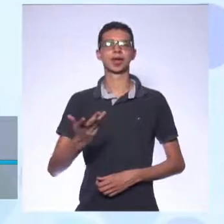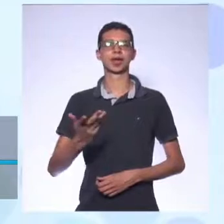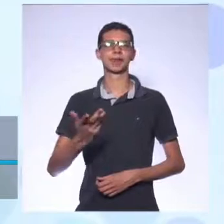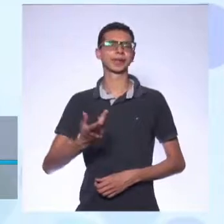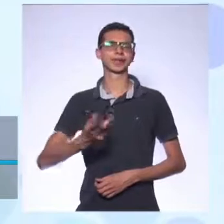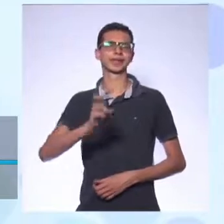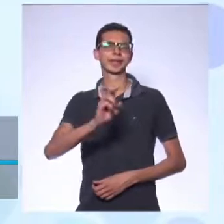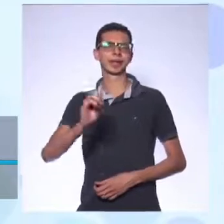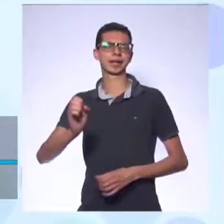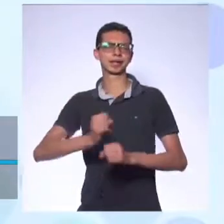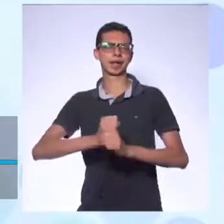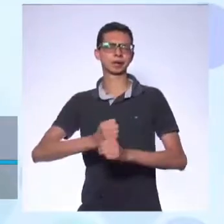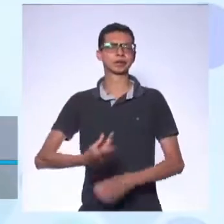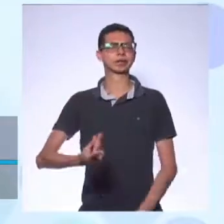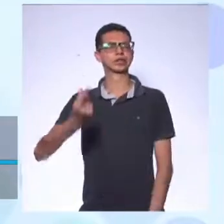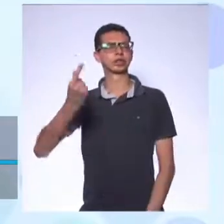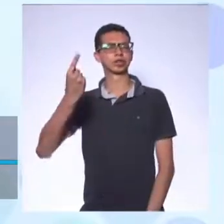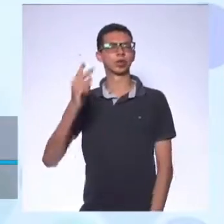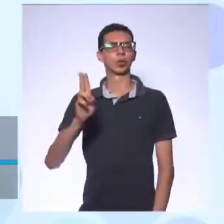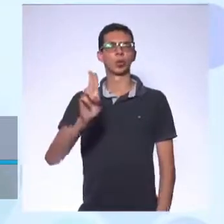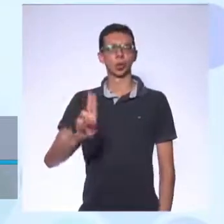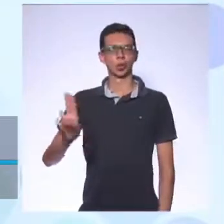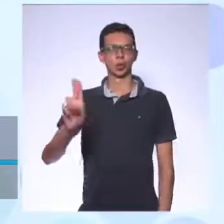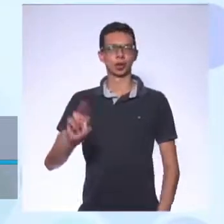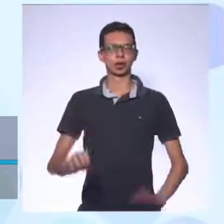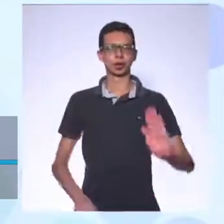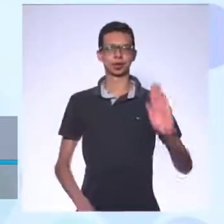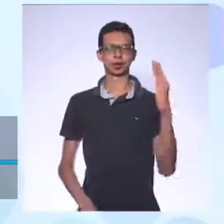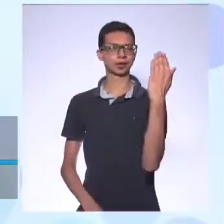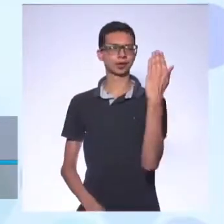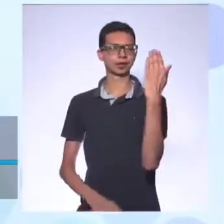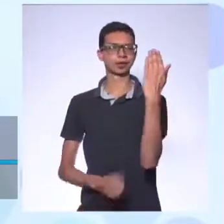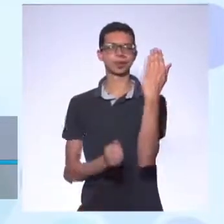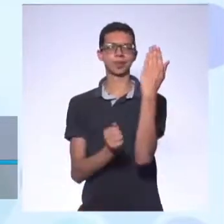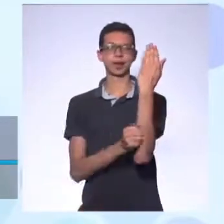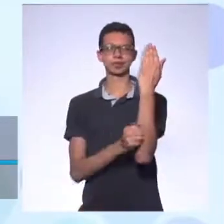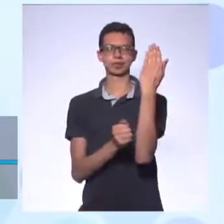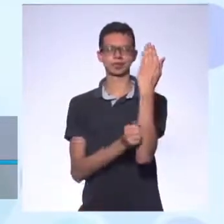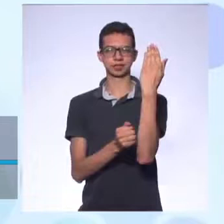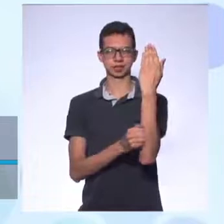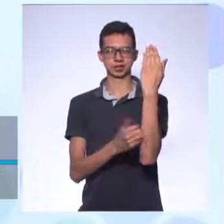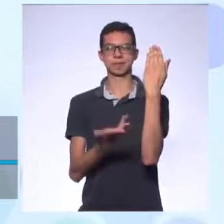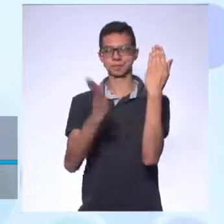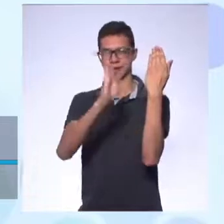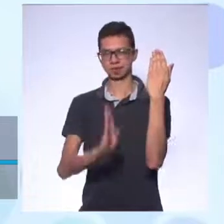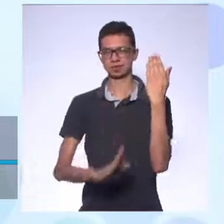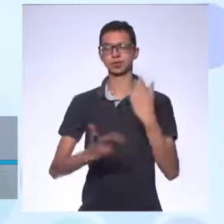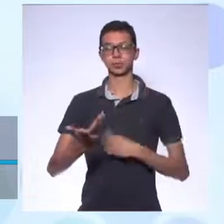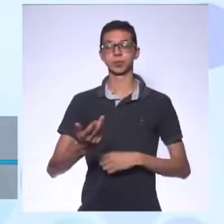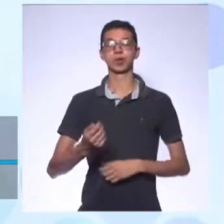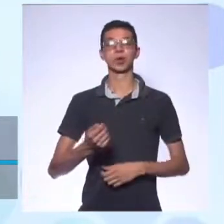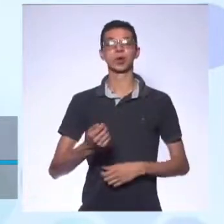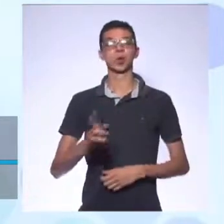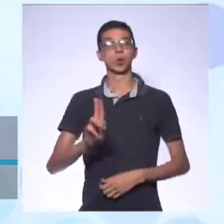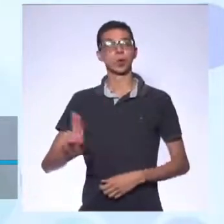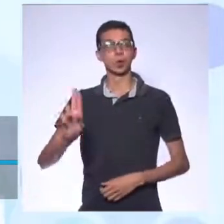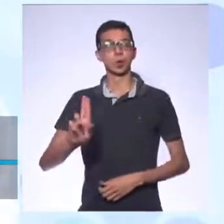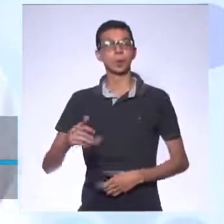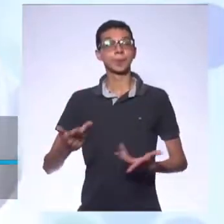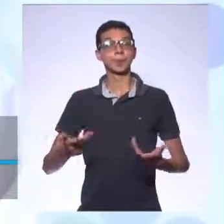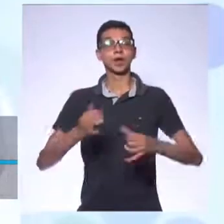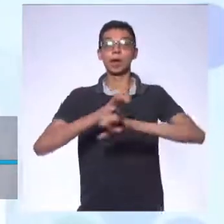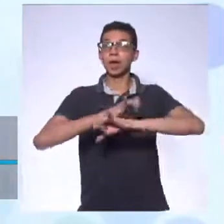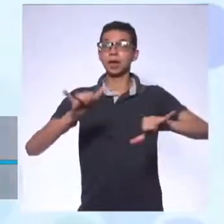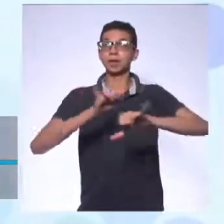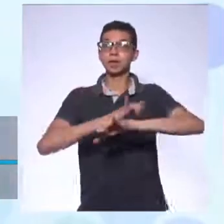só que legal. Mas a gente achava até que estava extinto durante muito tempo. Aí houve, né, uma campanha e tal. Então, assim...